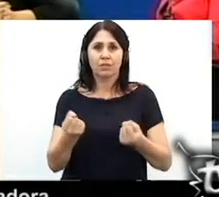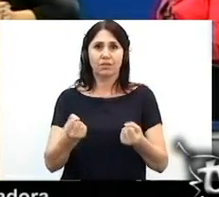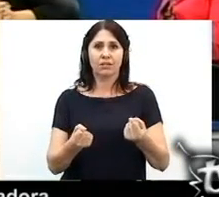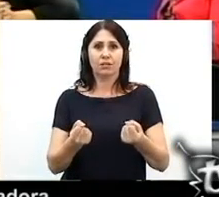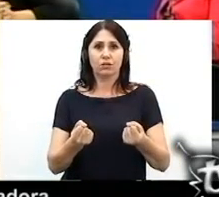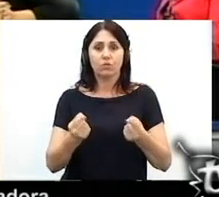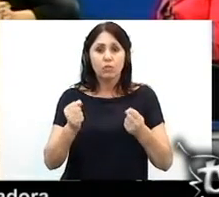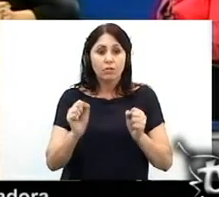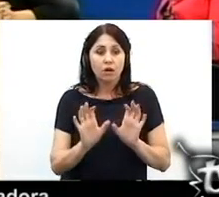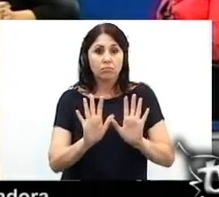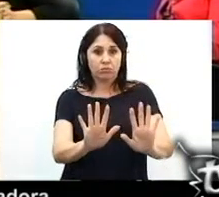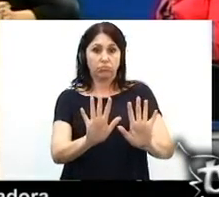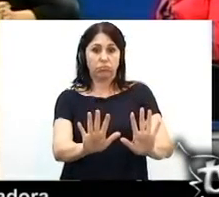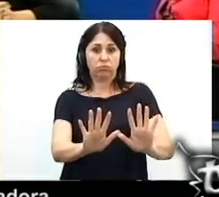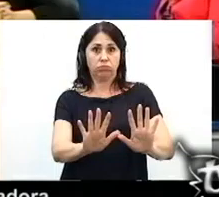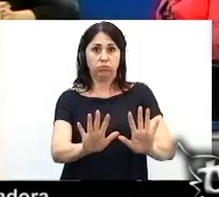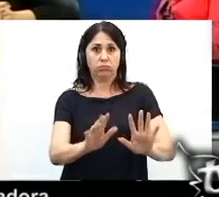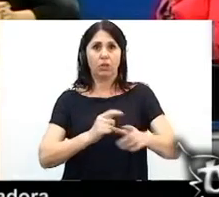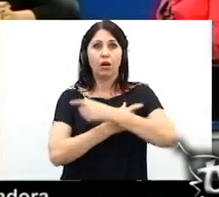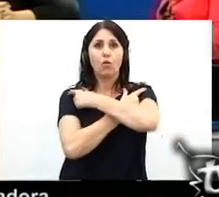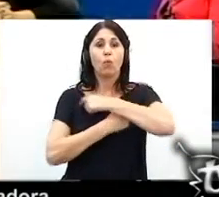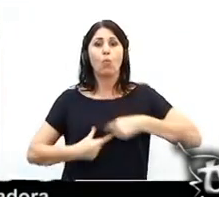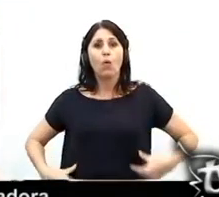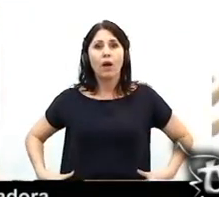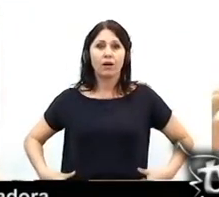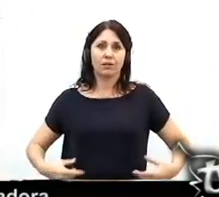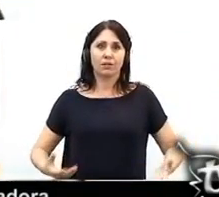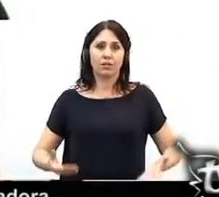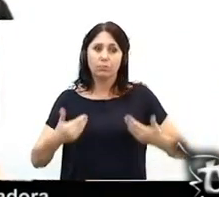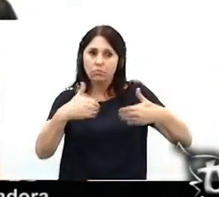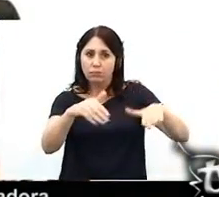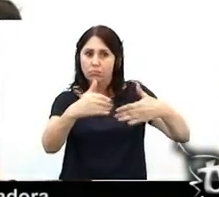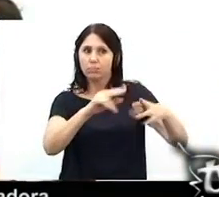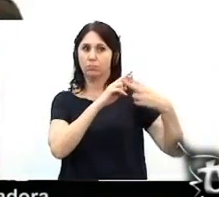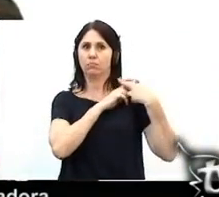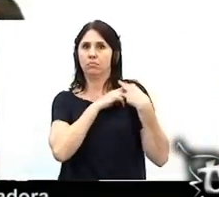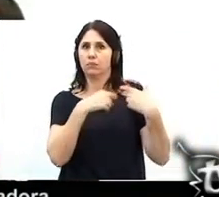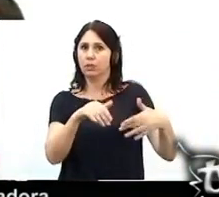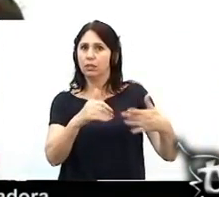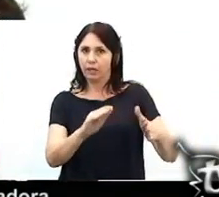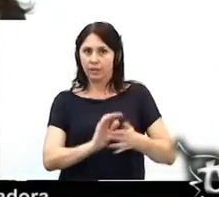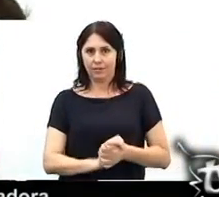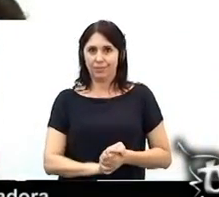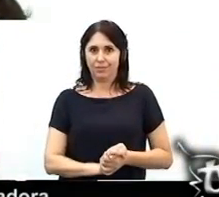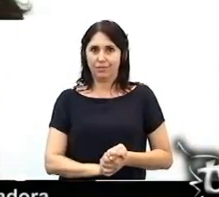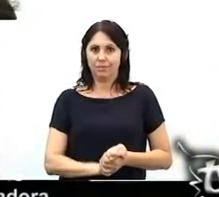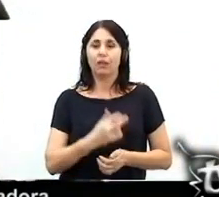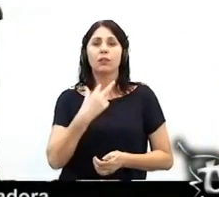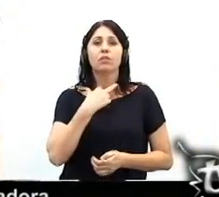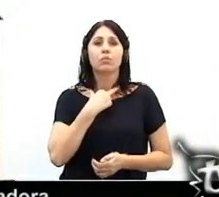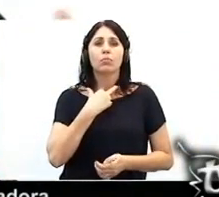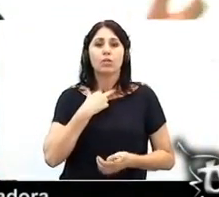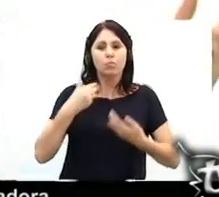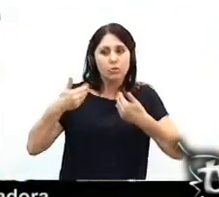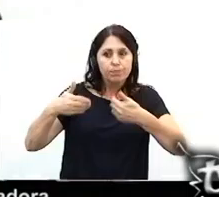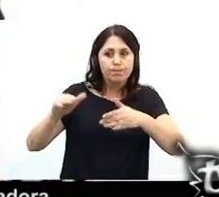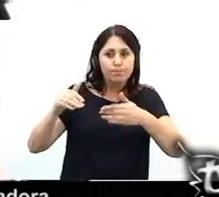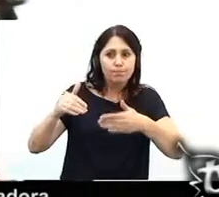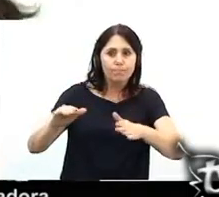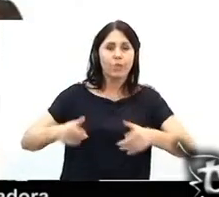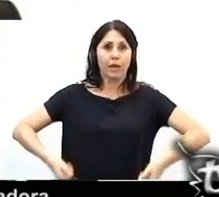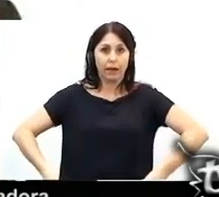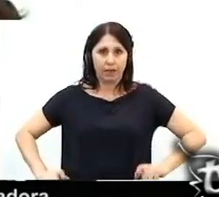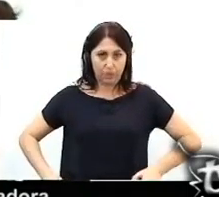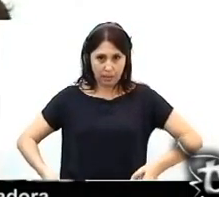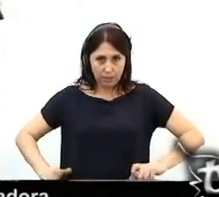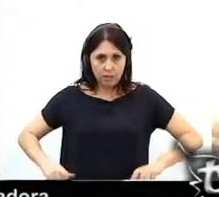professor Márcio fala na questão da cidade educadora, na questão, por exemplo, nós não podemos mais deixar